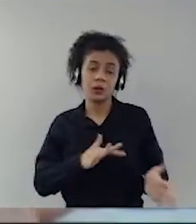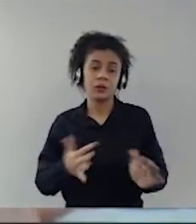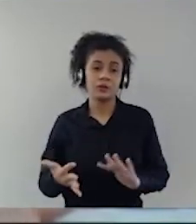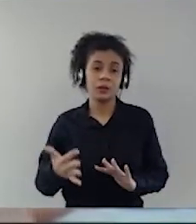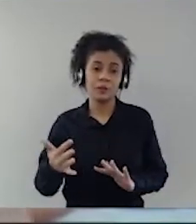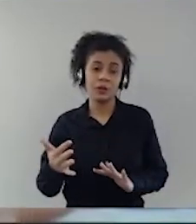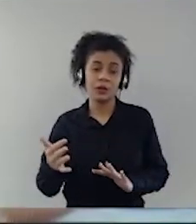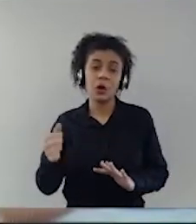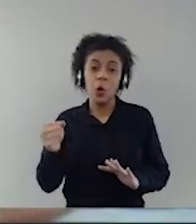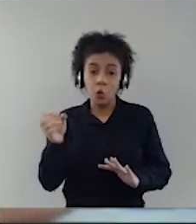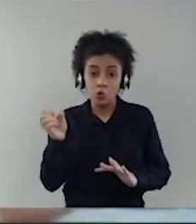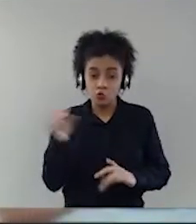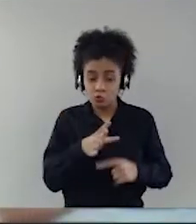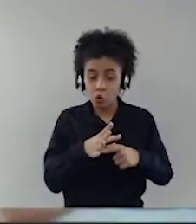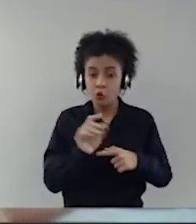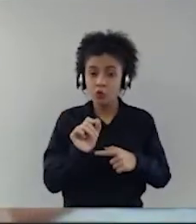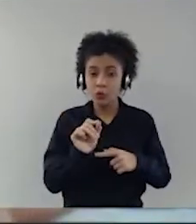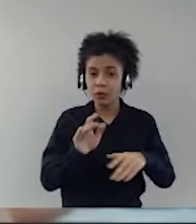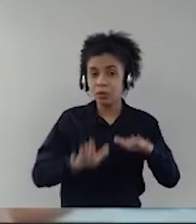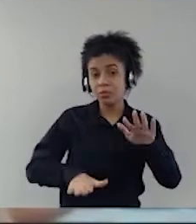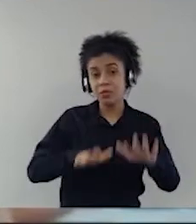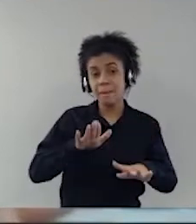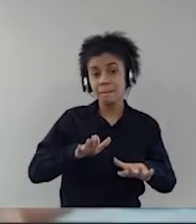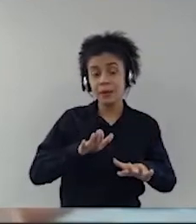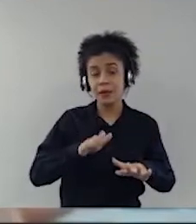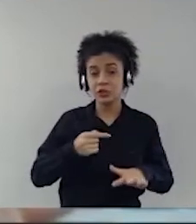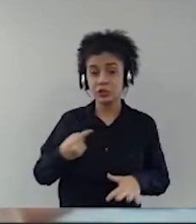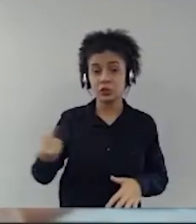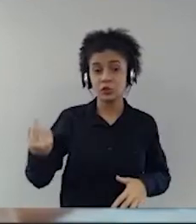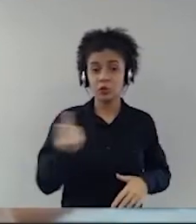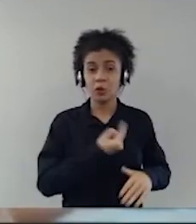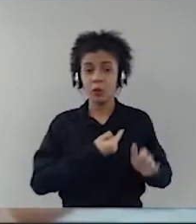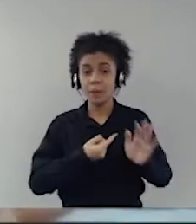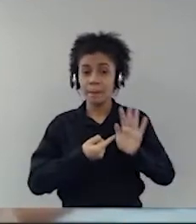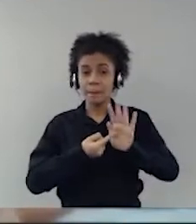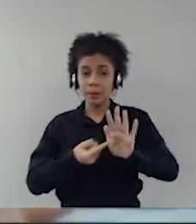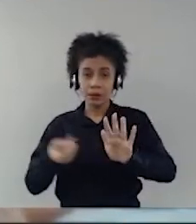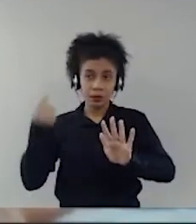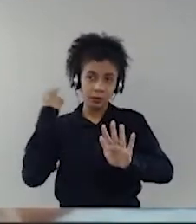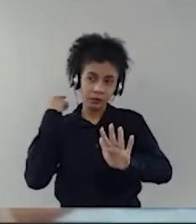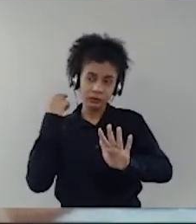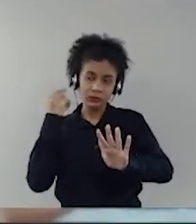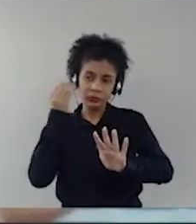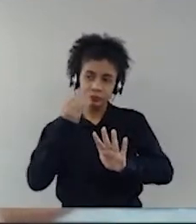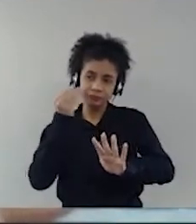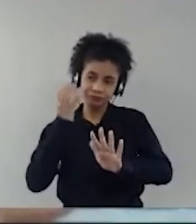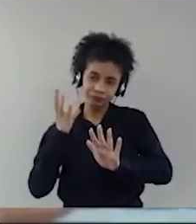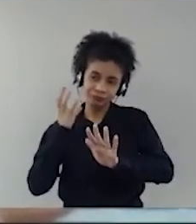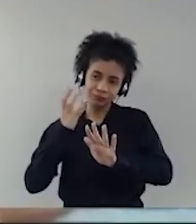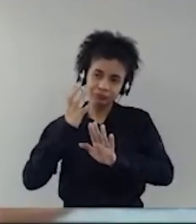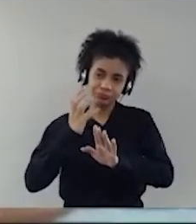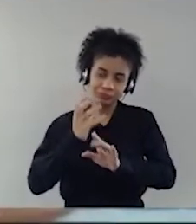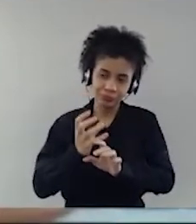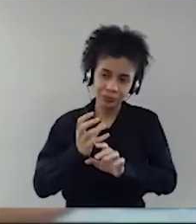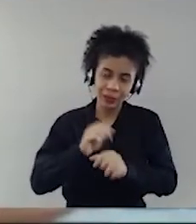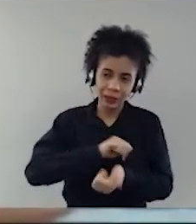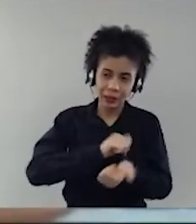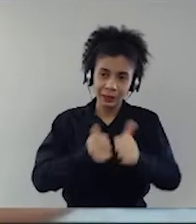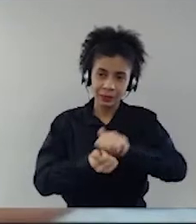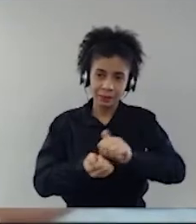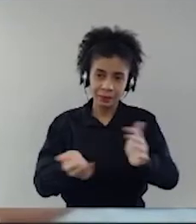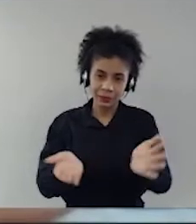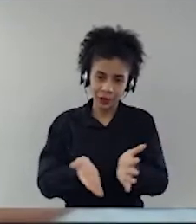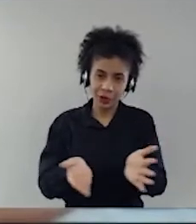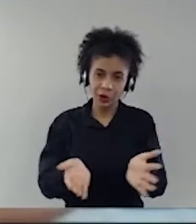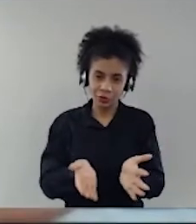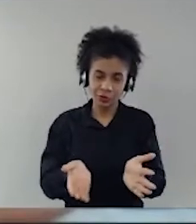o novo dependa muito da gente mostrar esse velho com uma roupa que tem que ser nova, senão ele fica